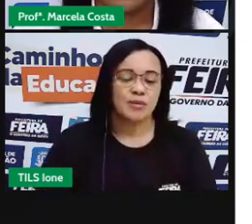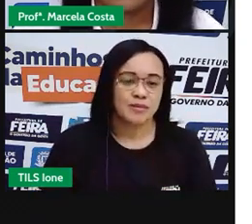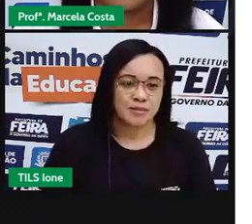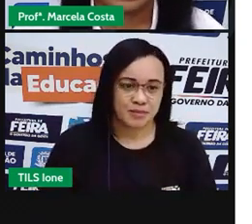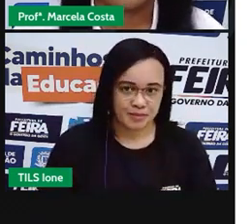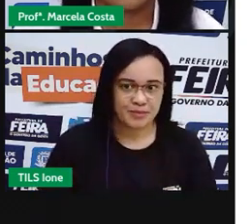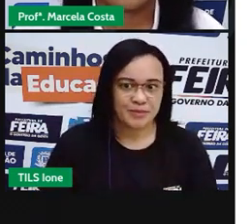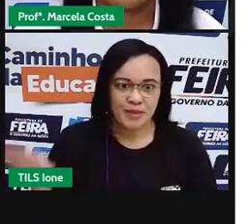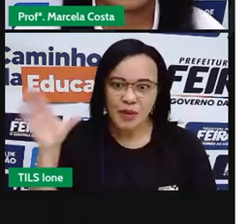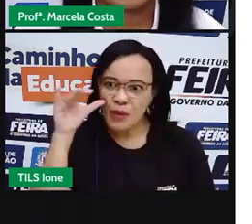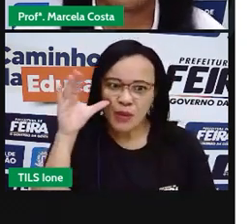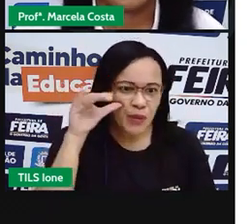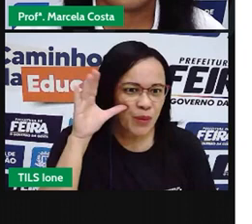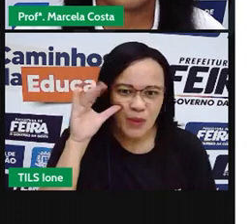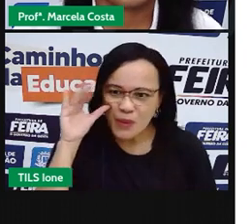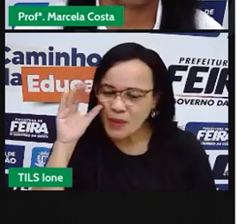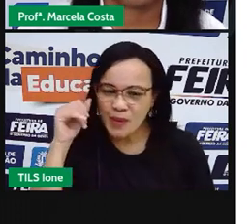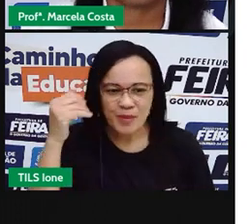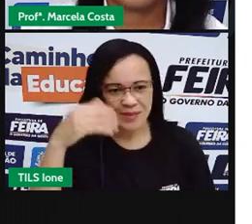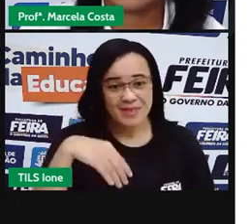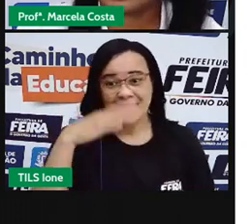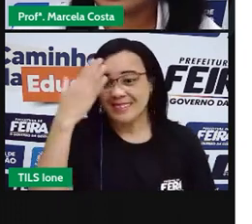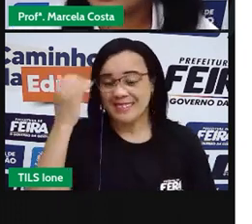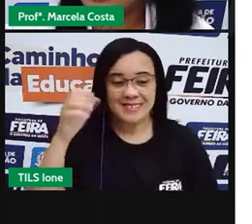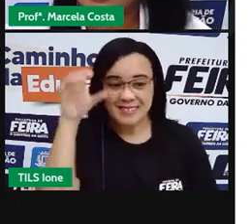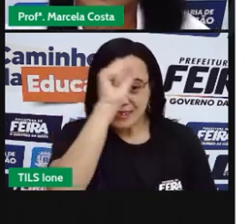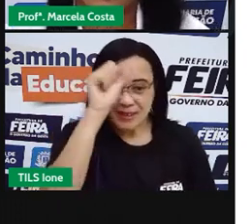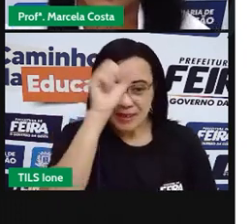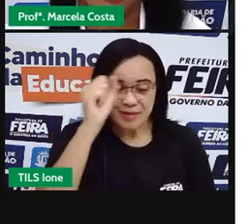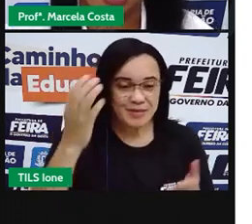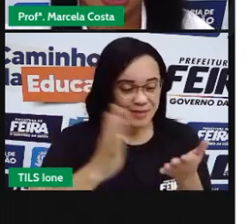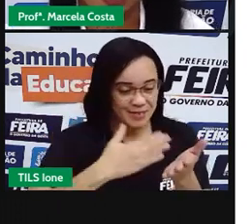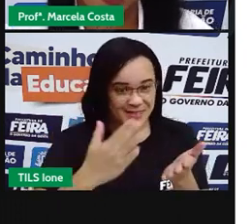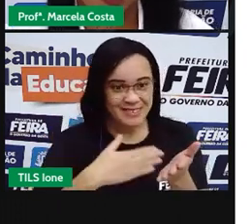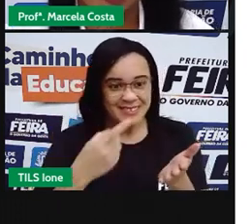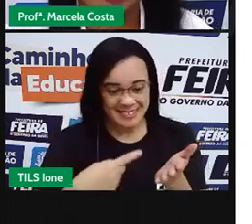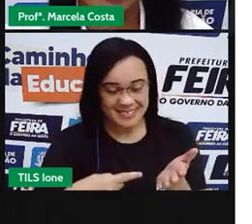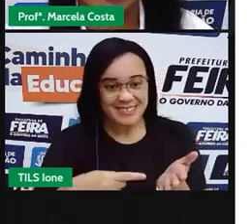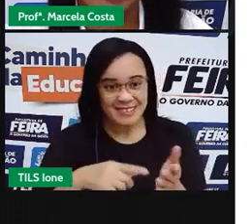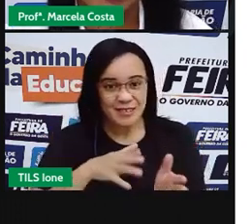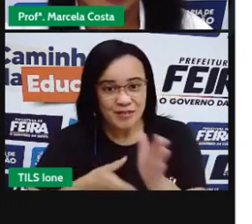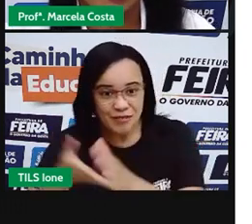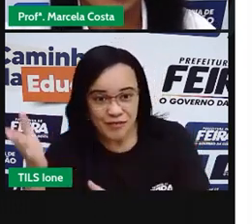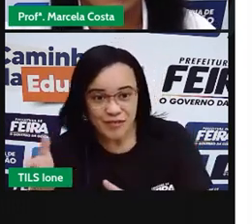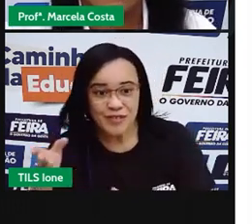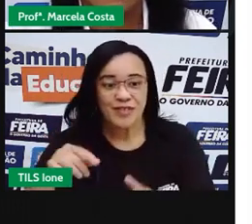Tá curioso? Tá curiosa para saber o que é que vai acontecer aqui nesse livro Foge da Tu?